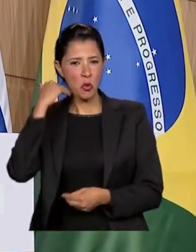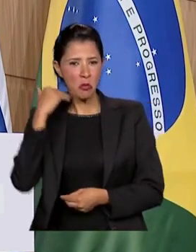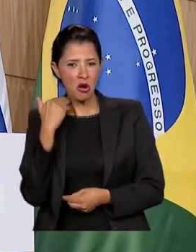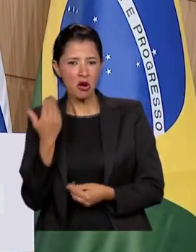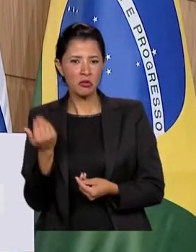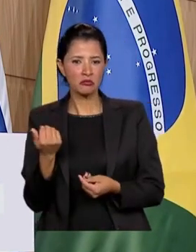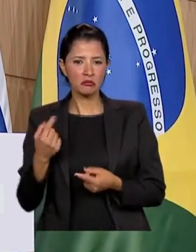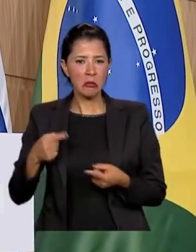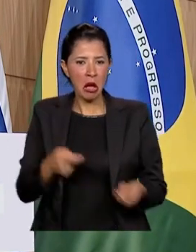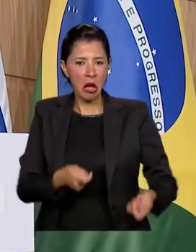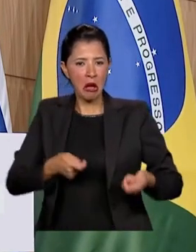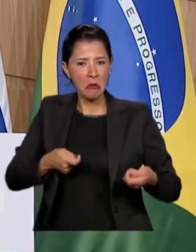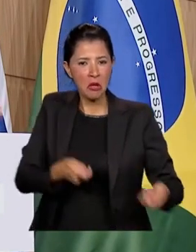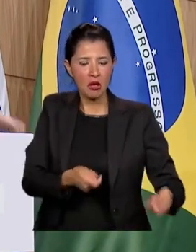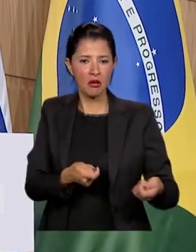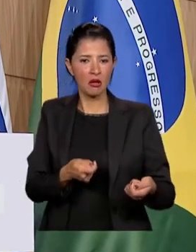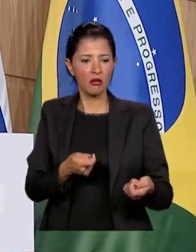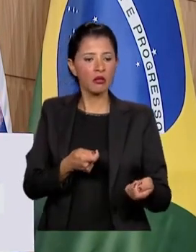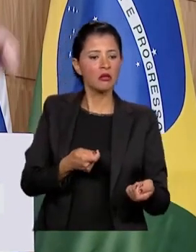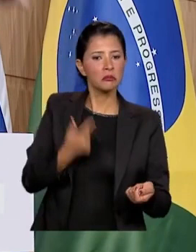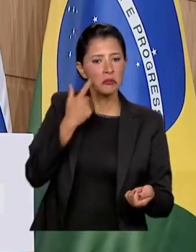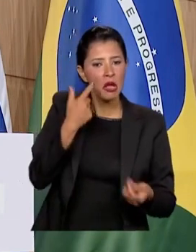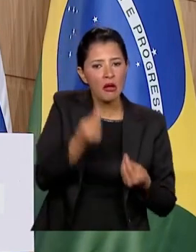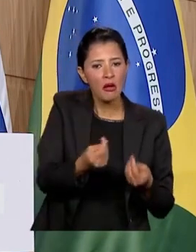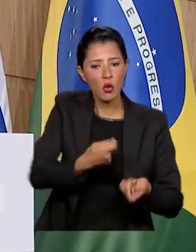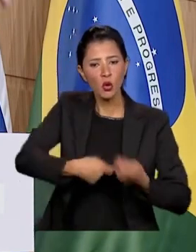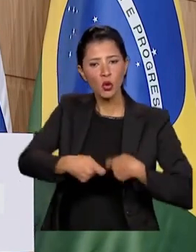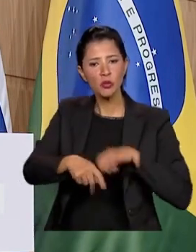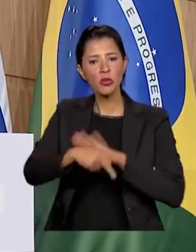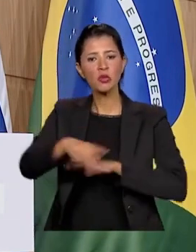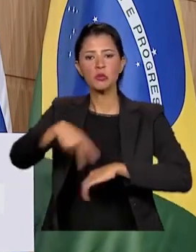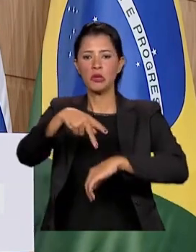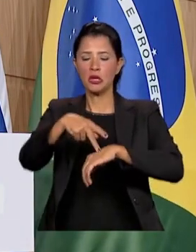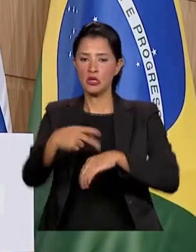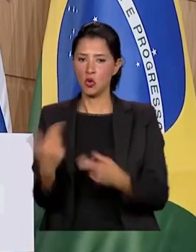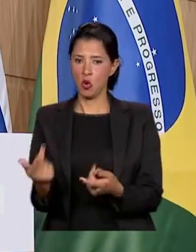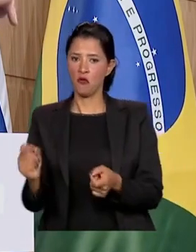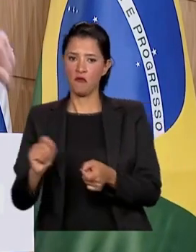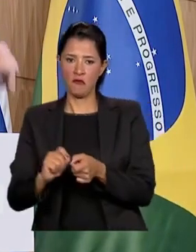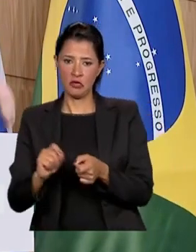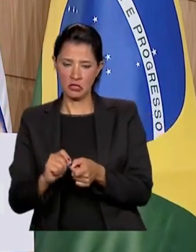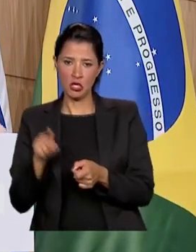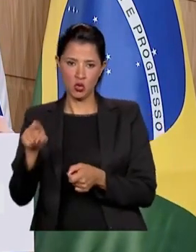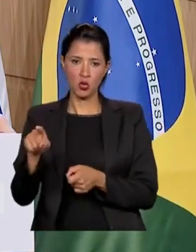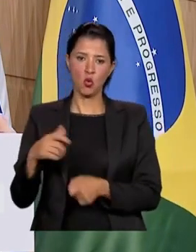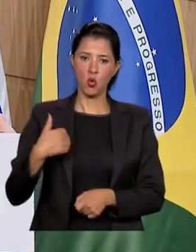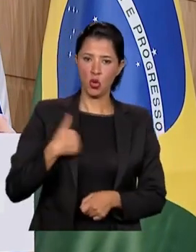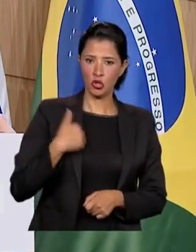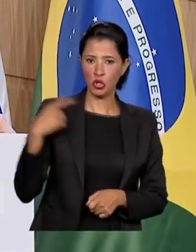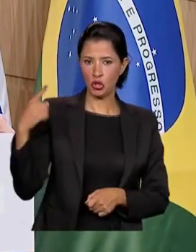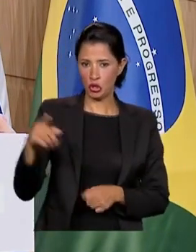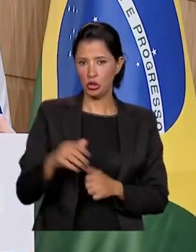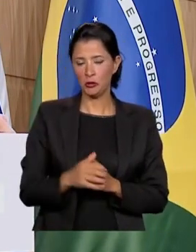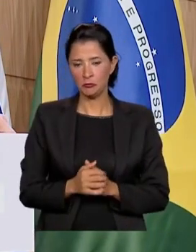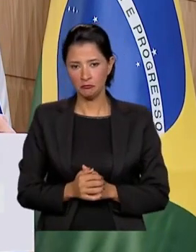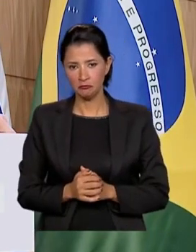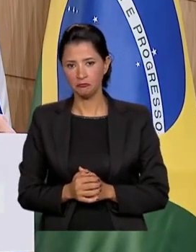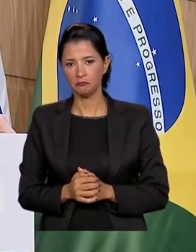asfixiando as economias dos países, como estão fazendo agora com a Argentina, o Fundo Monetário